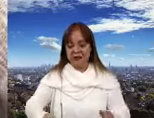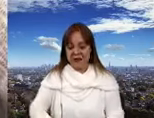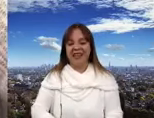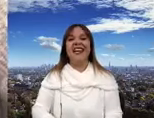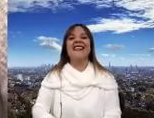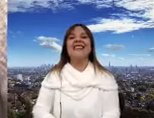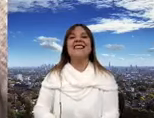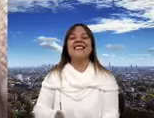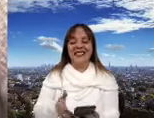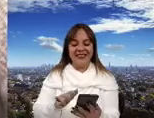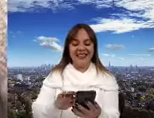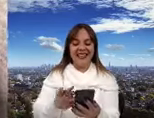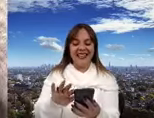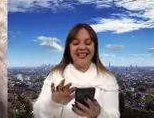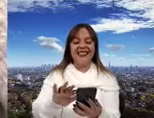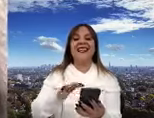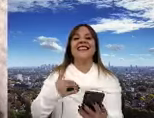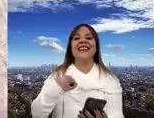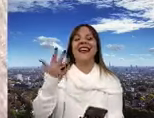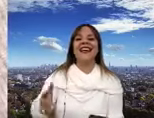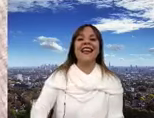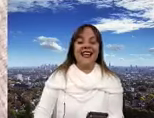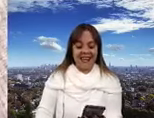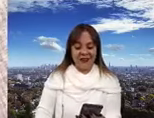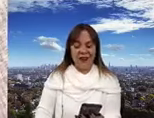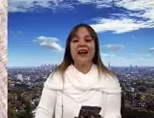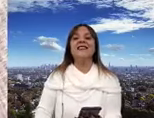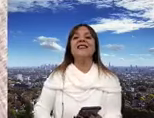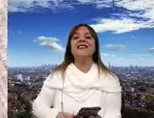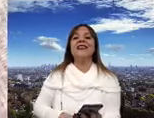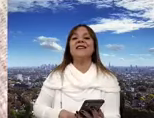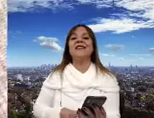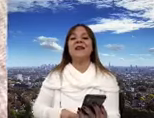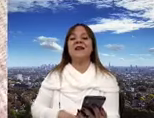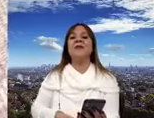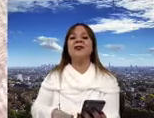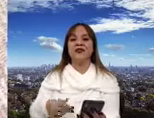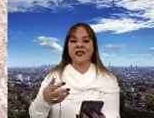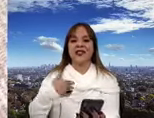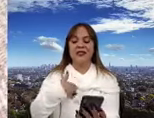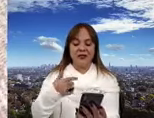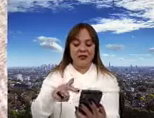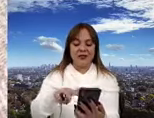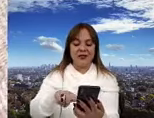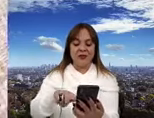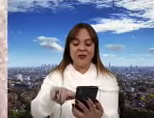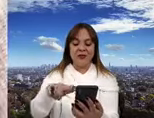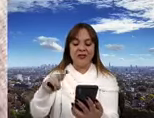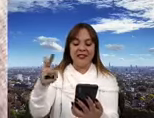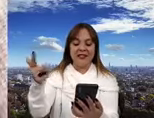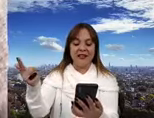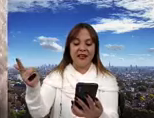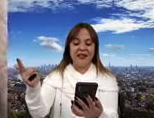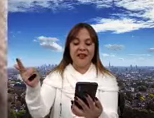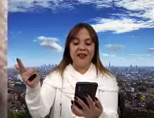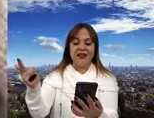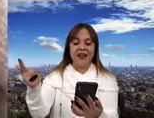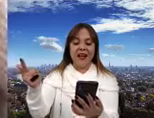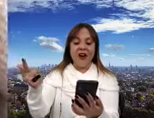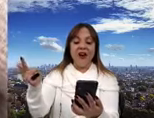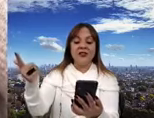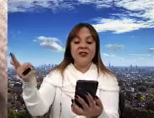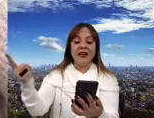está assistindo aqui, né? Tenha colocado esse amor de vocês aí no coração de todo mundo que está escrevendo aqui, ó. Olha,